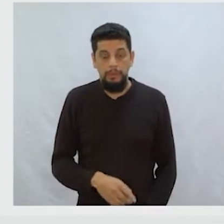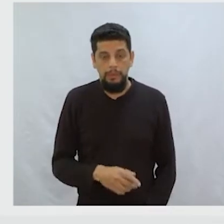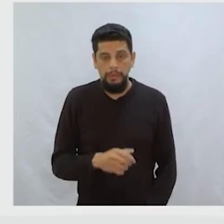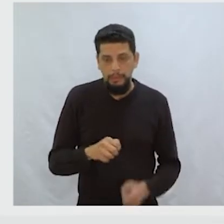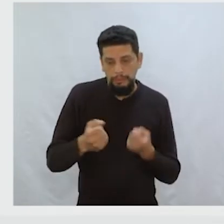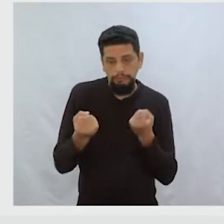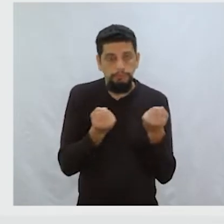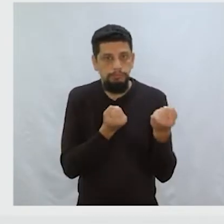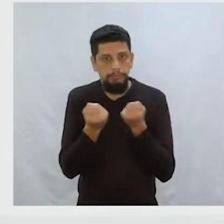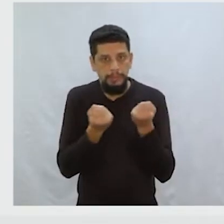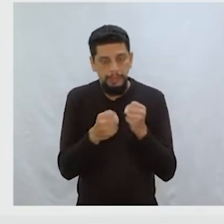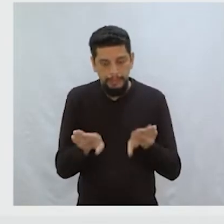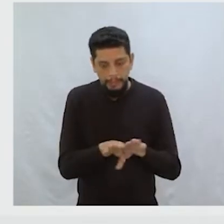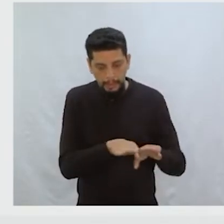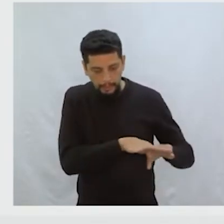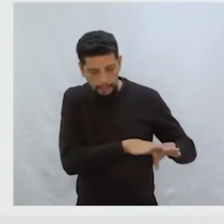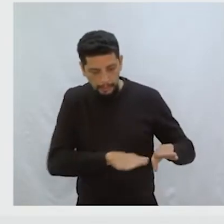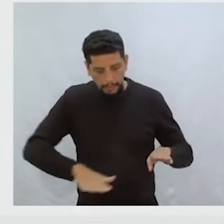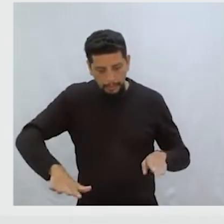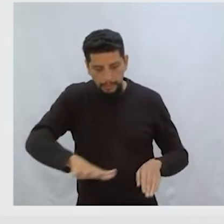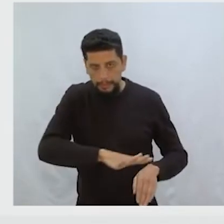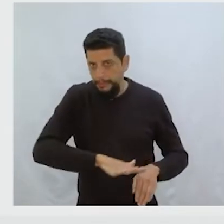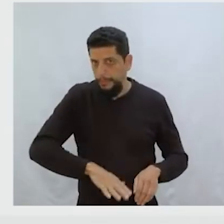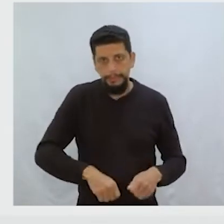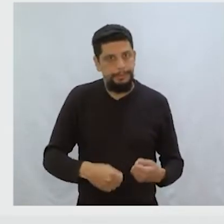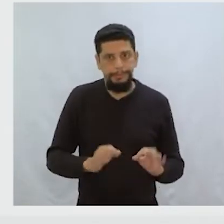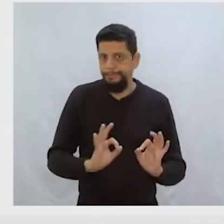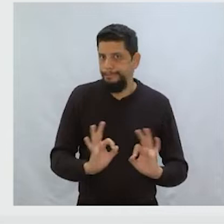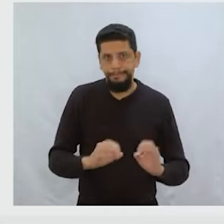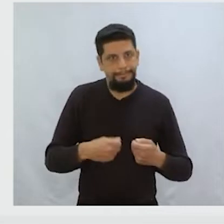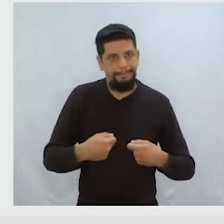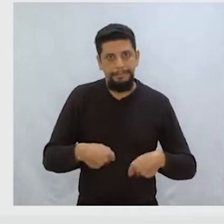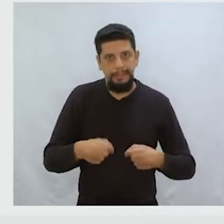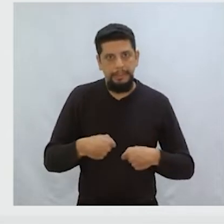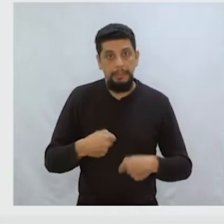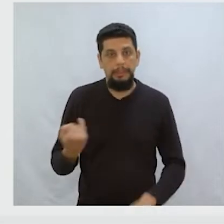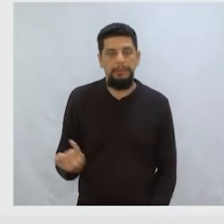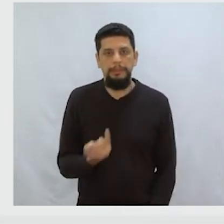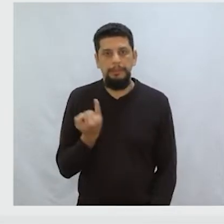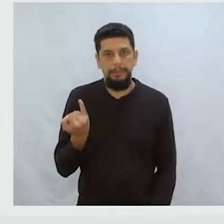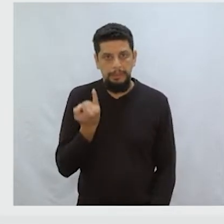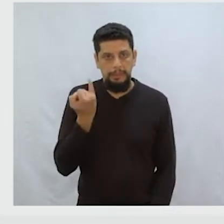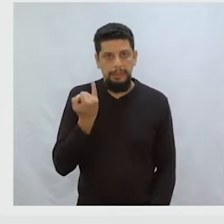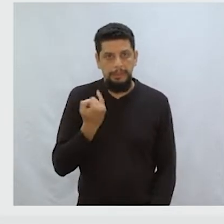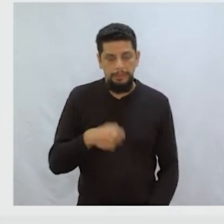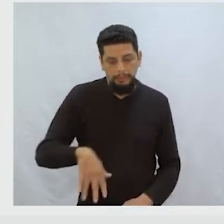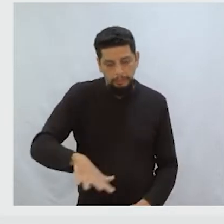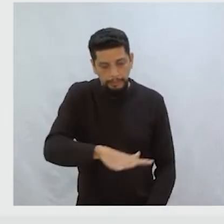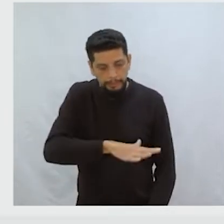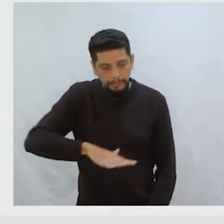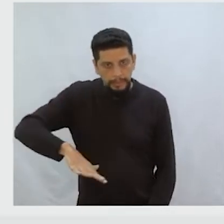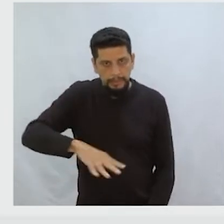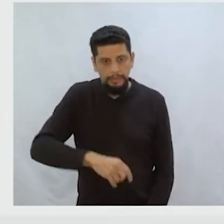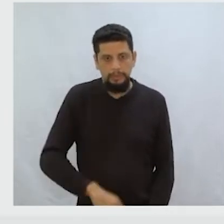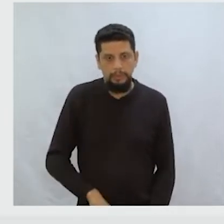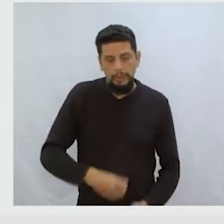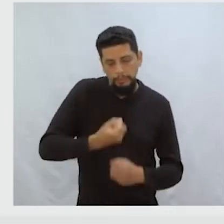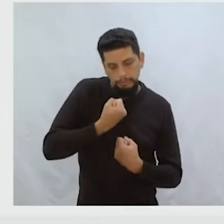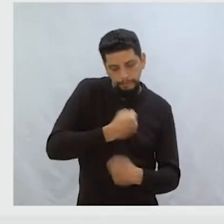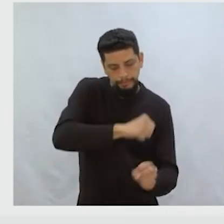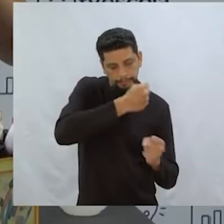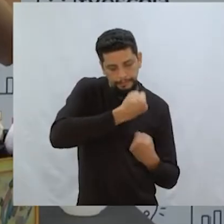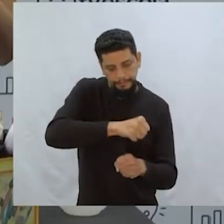Lavar carro e calçadas, nem pensar. Importante a gente, no caso da calçada, passa